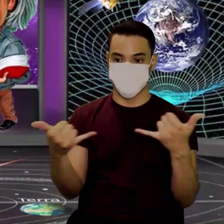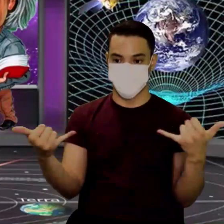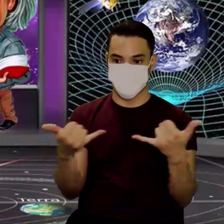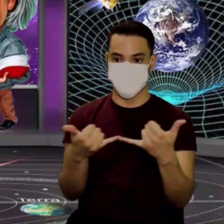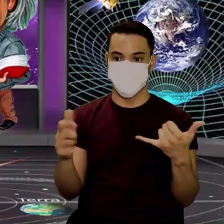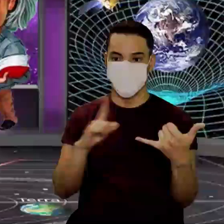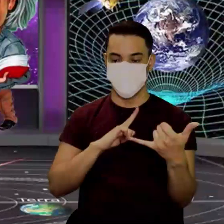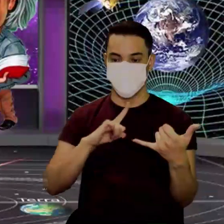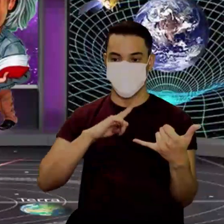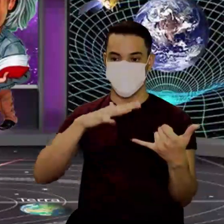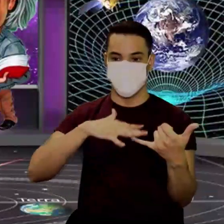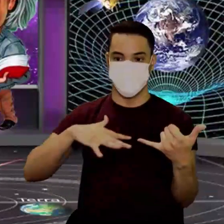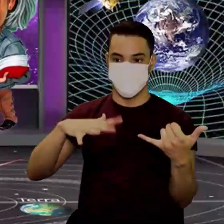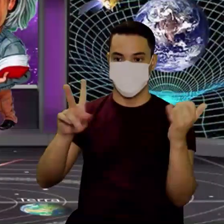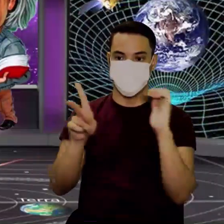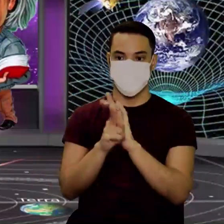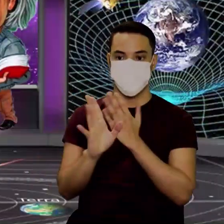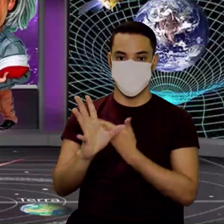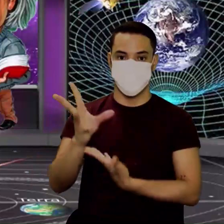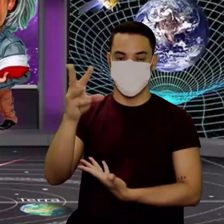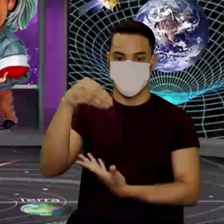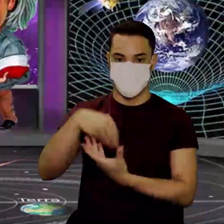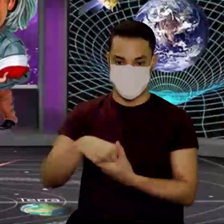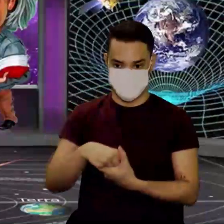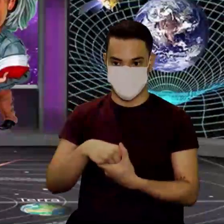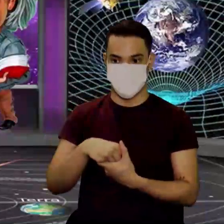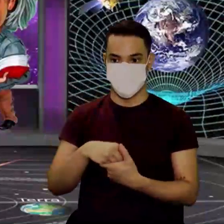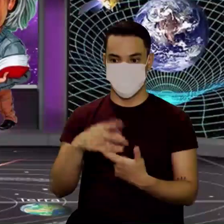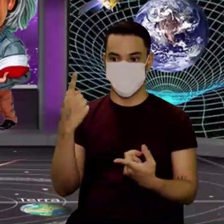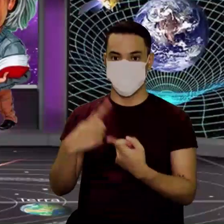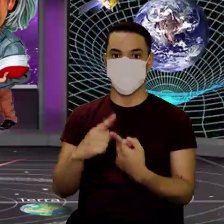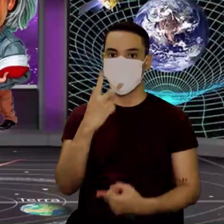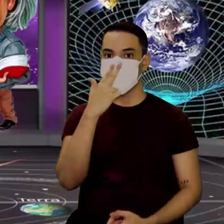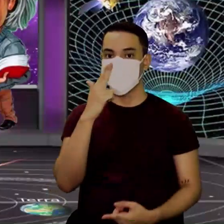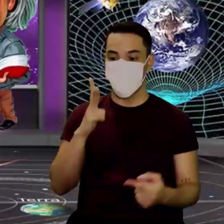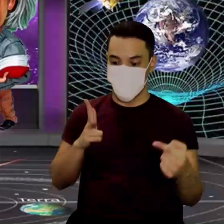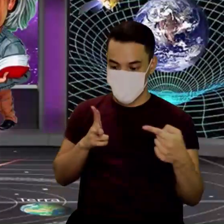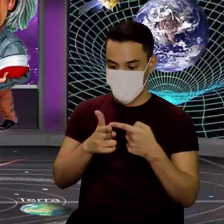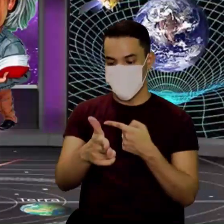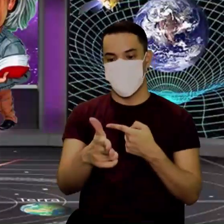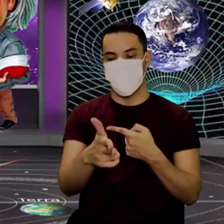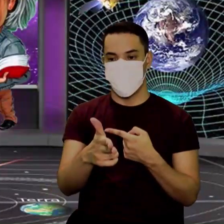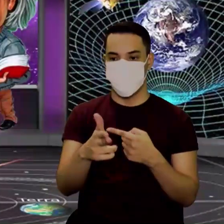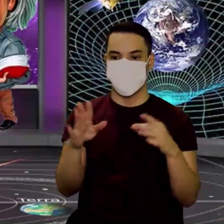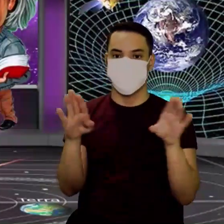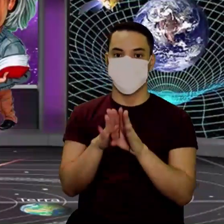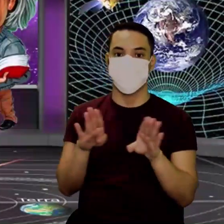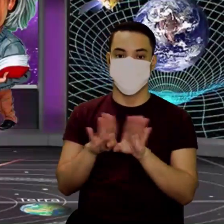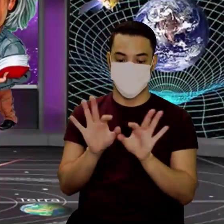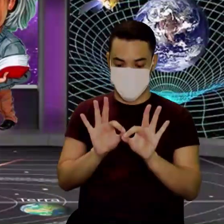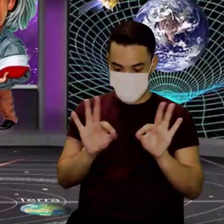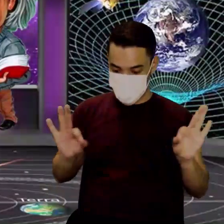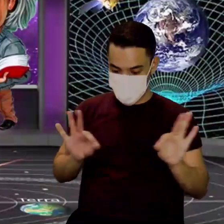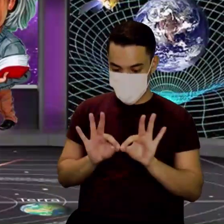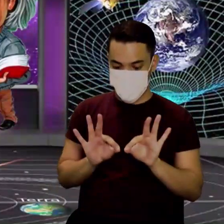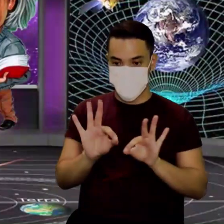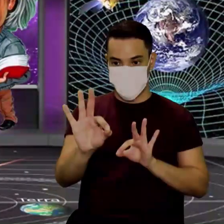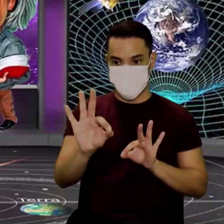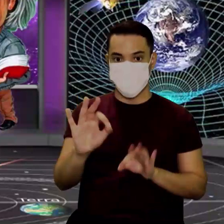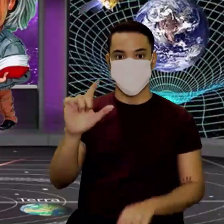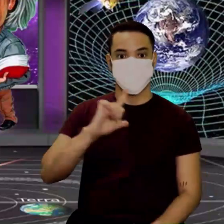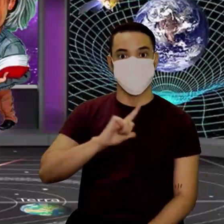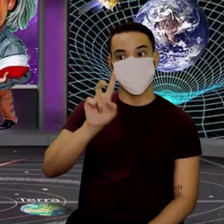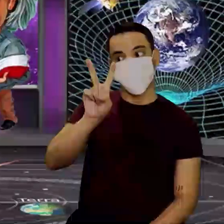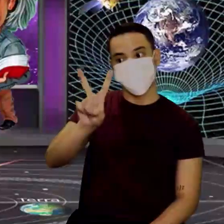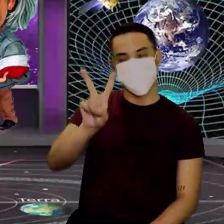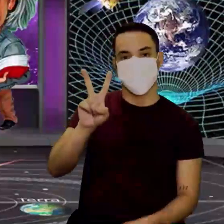área do fio, né, que é a parte interna lá, como se você cortasse o fio. E o comprimento que ele tem. São duas